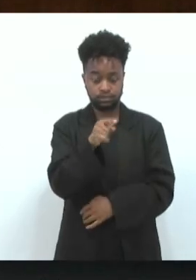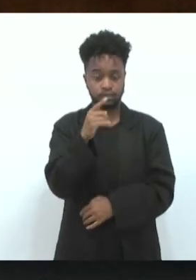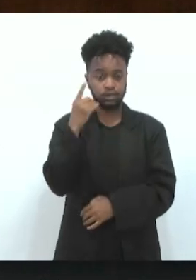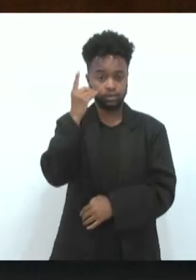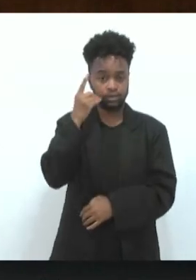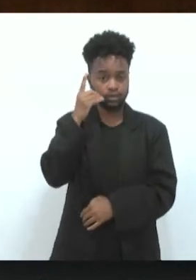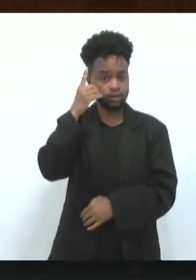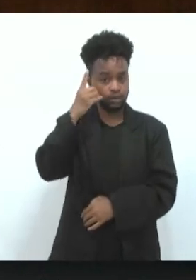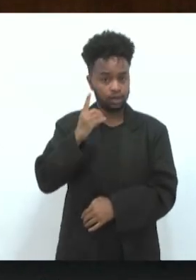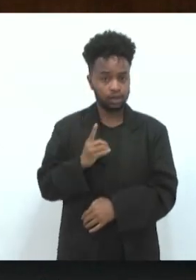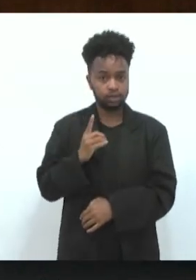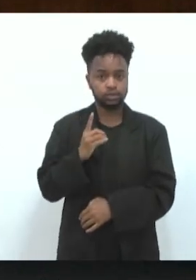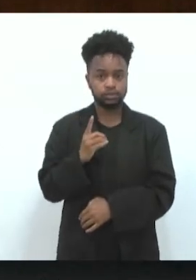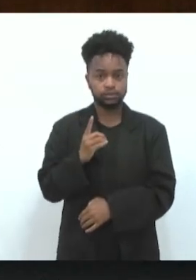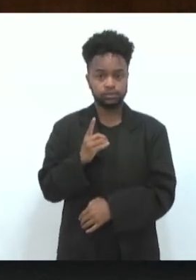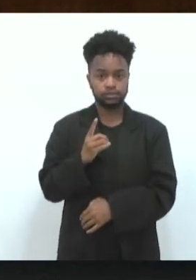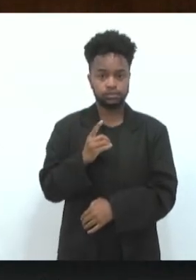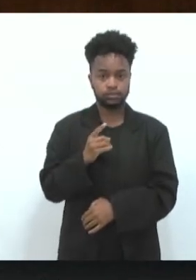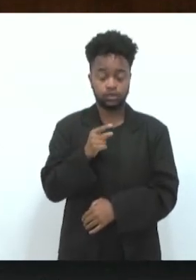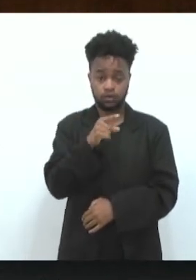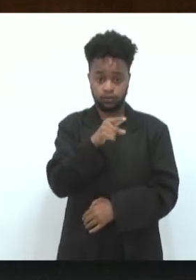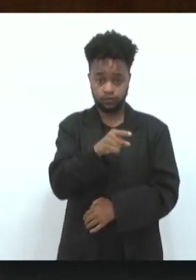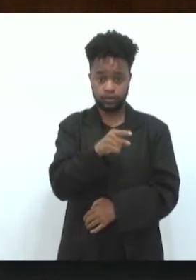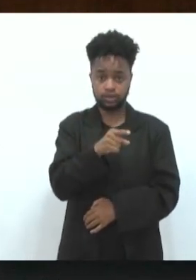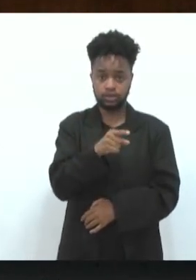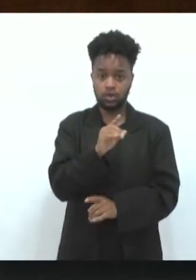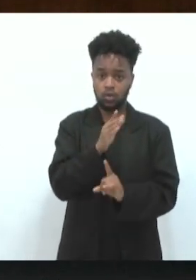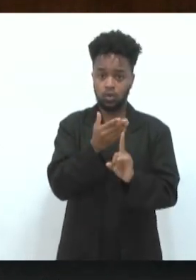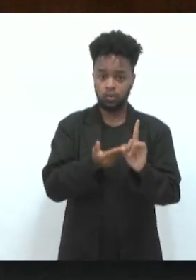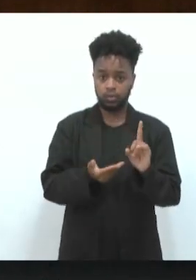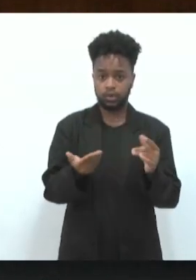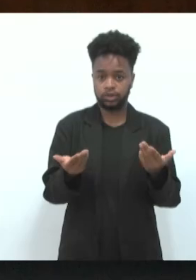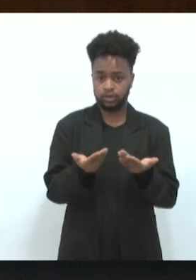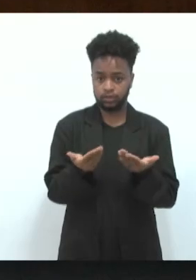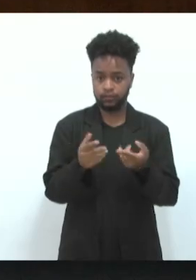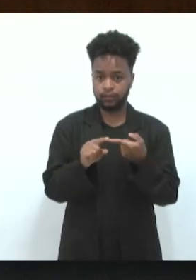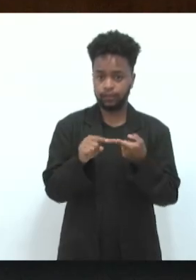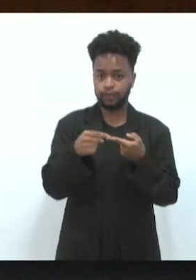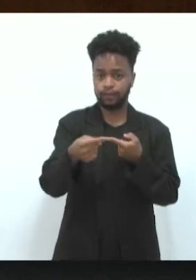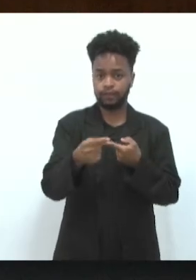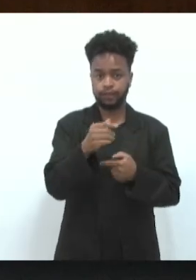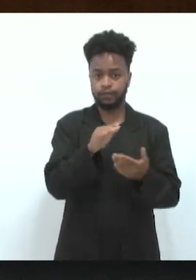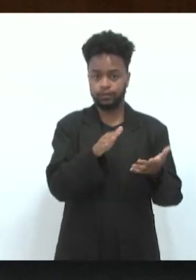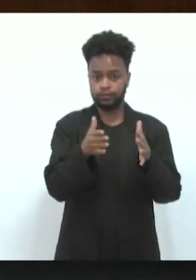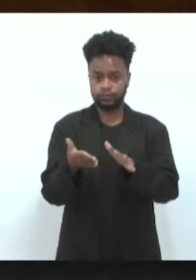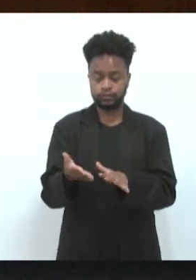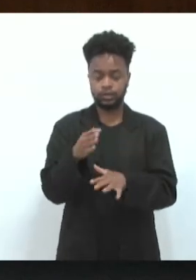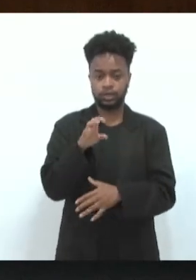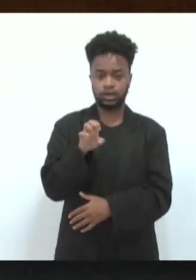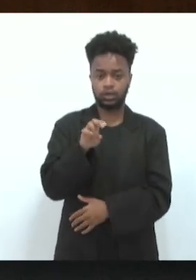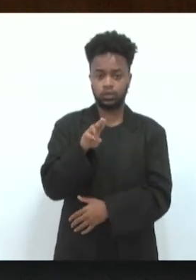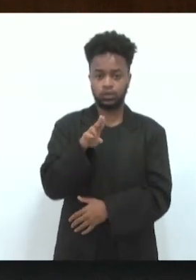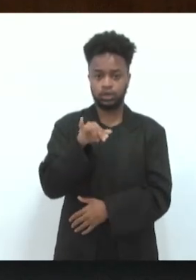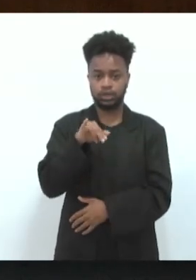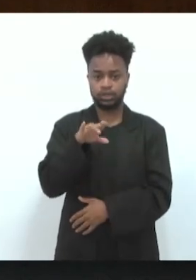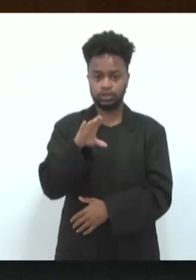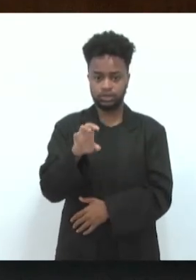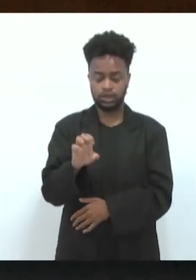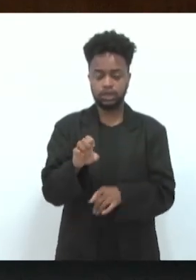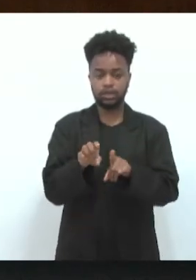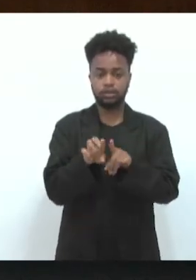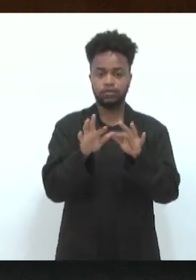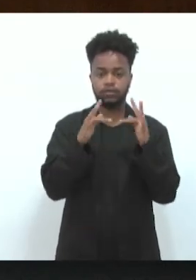que Vossa Excelência, fazendo essa homenagem pós-mortem à Eunice Paiva, à família